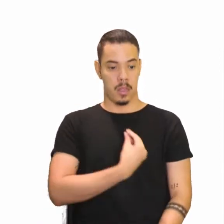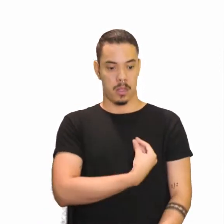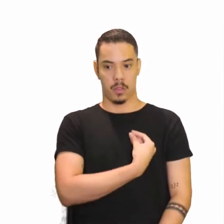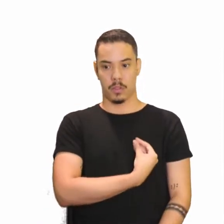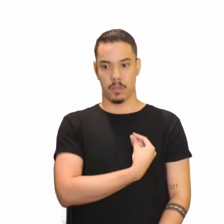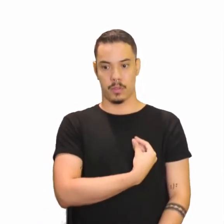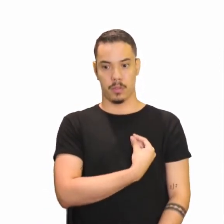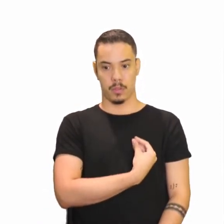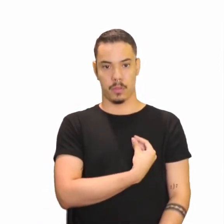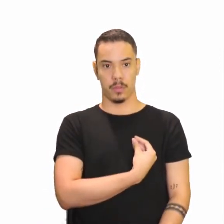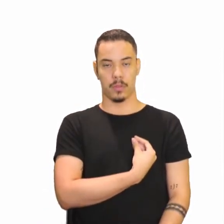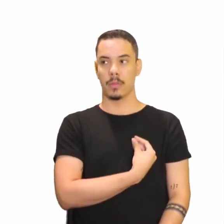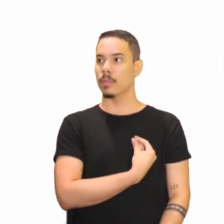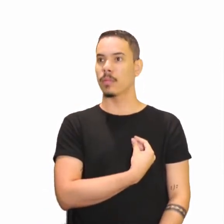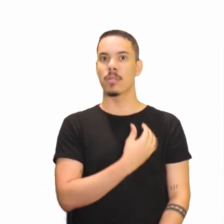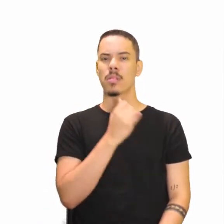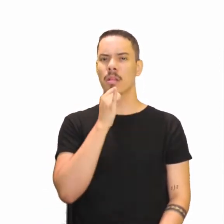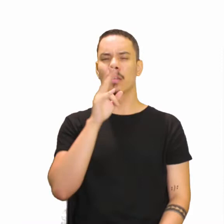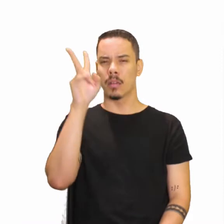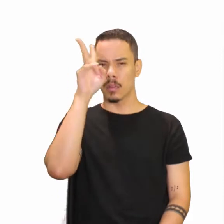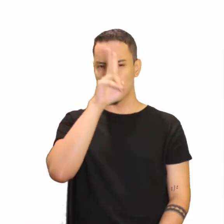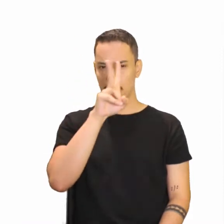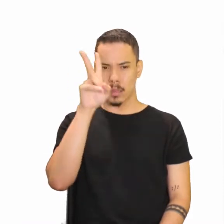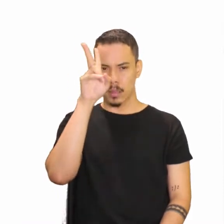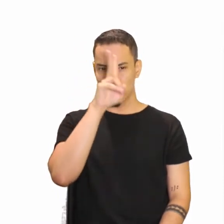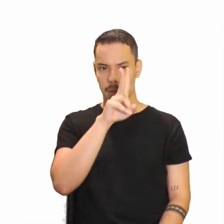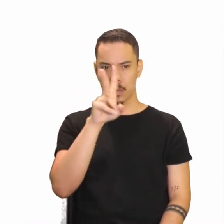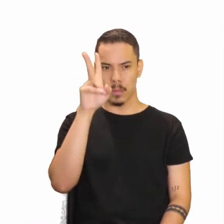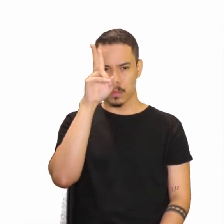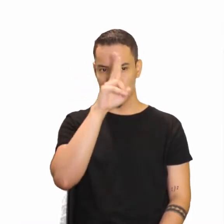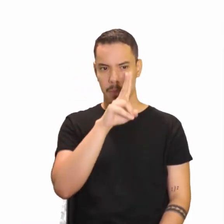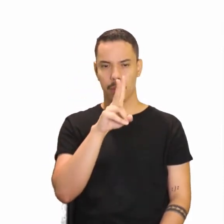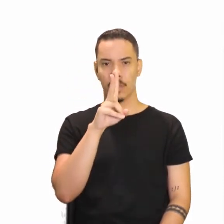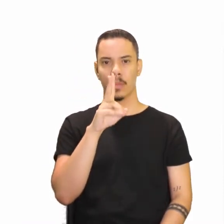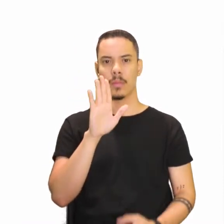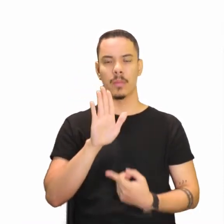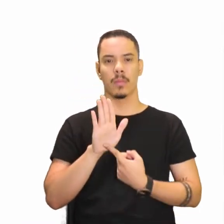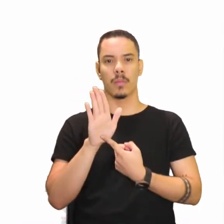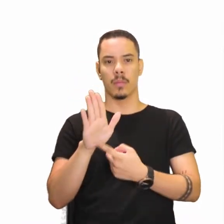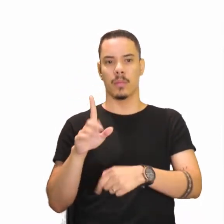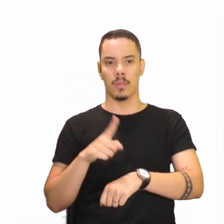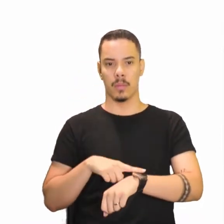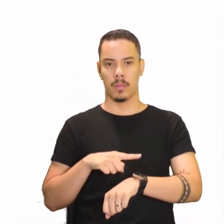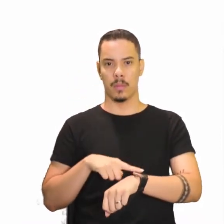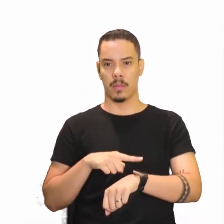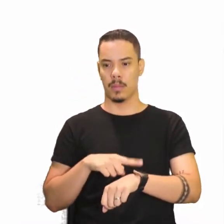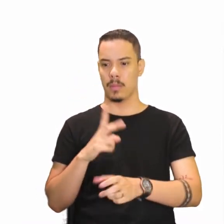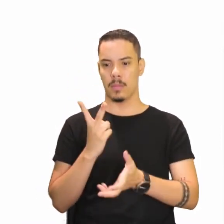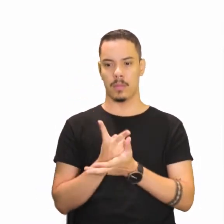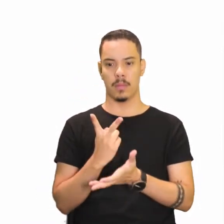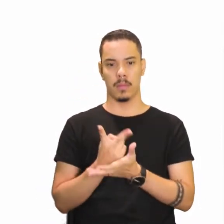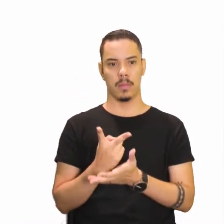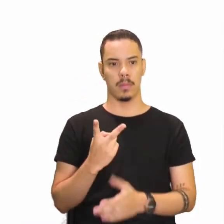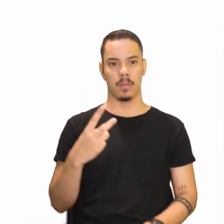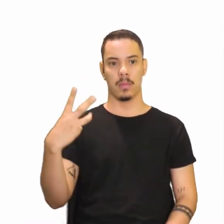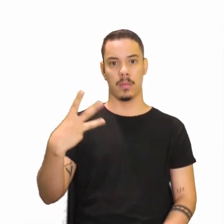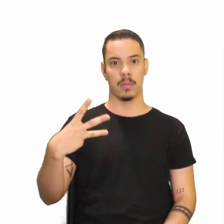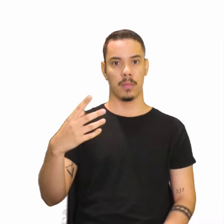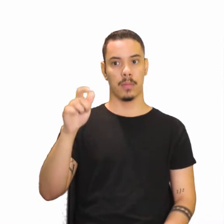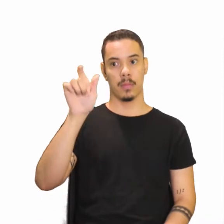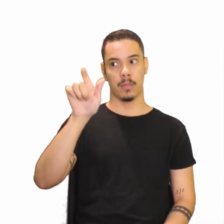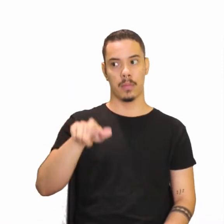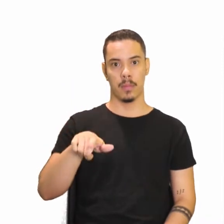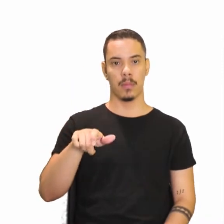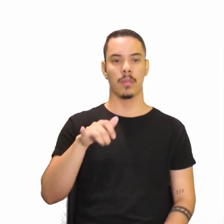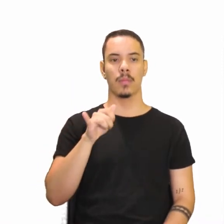existir. Lembra lá esse azinho, né, indicando o tempo decorrido, né, sempre na terceira pessoa,